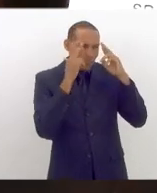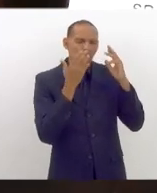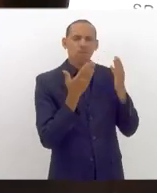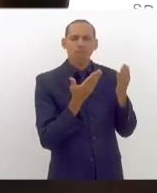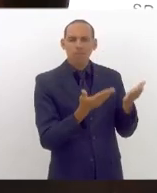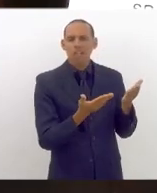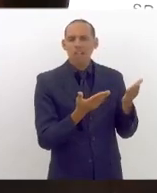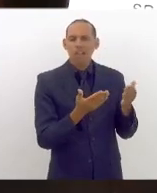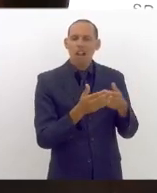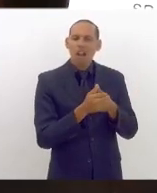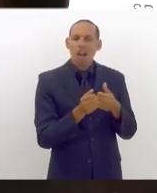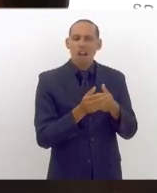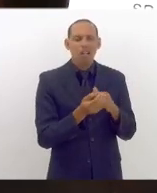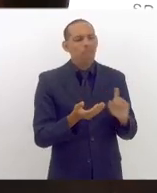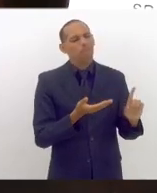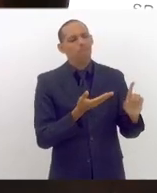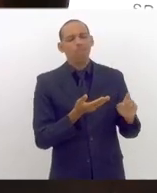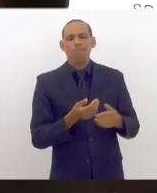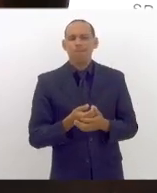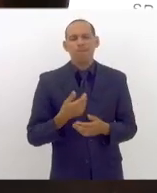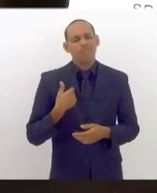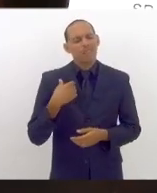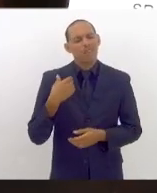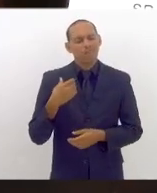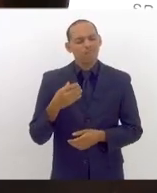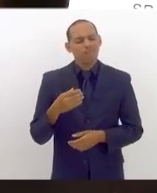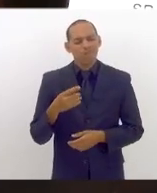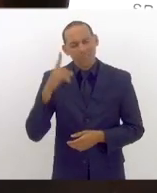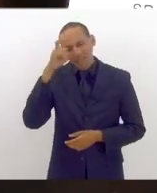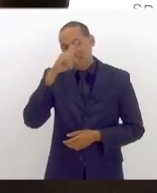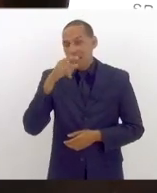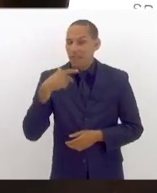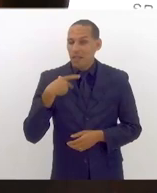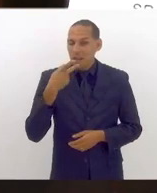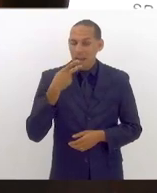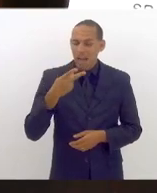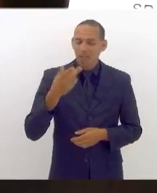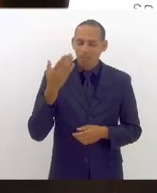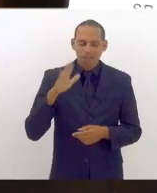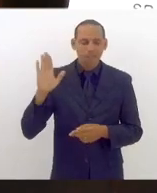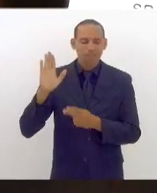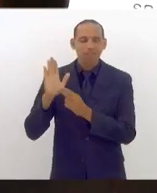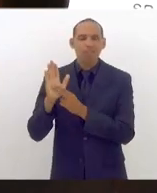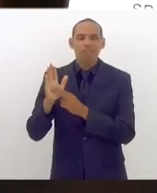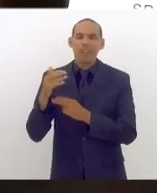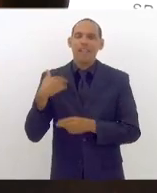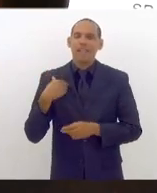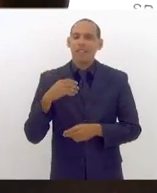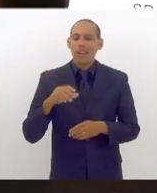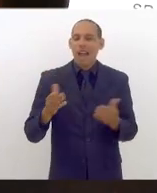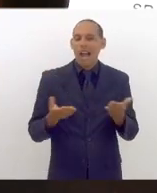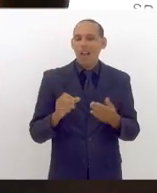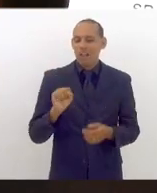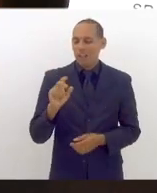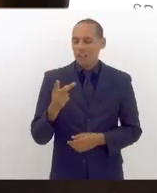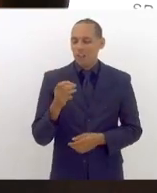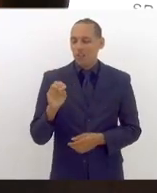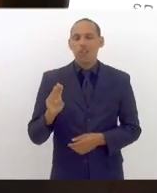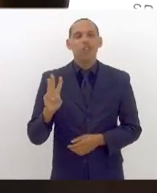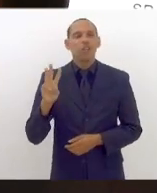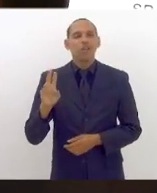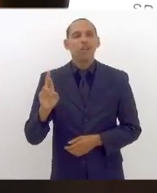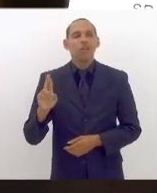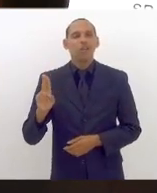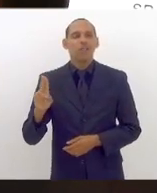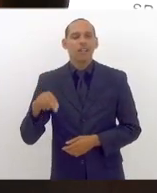e dificilmente eu confesso aqui eu estaria nesta posição que eu estou hoje estaria fazendo sucesso que a gente está fazendo